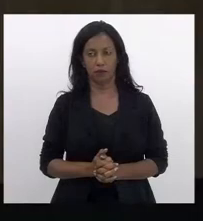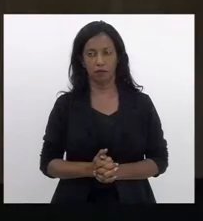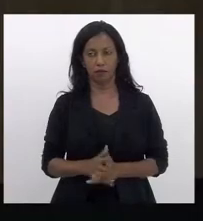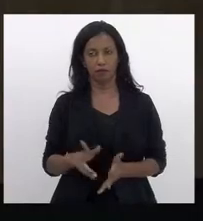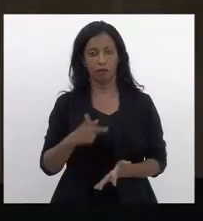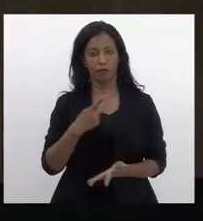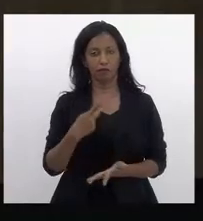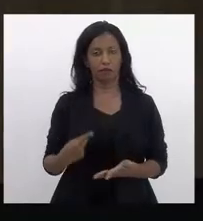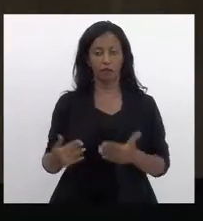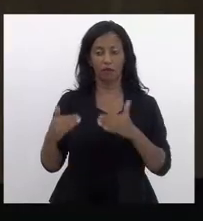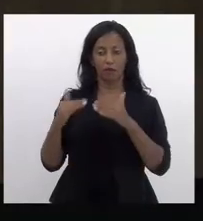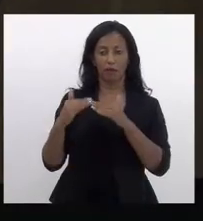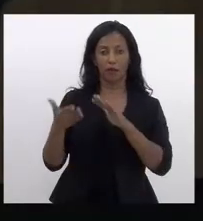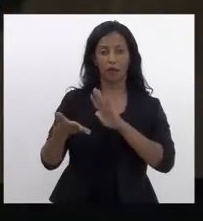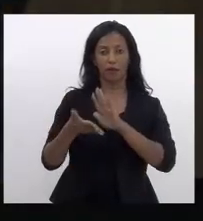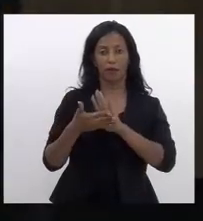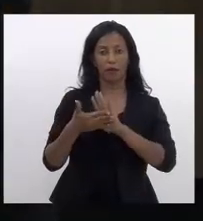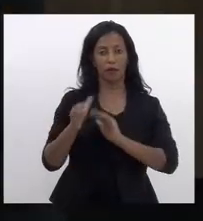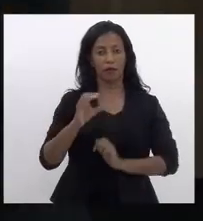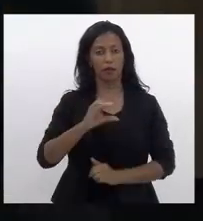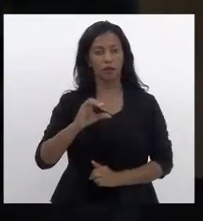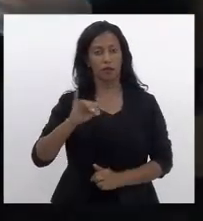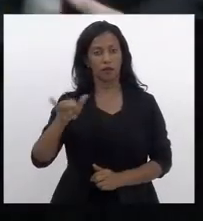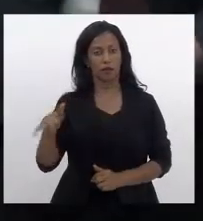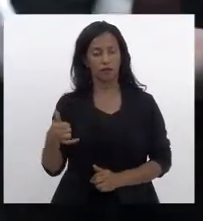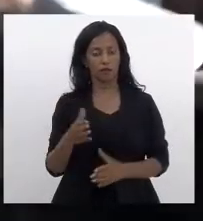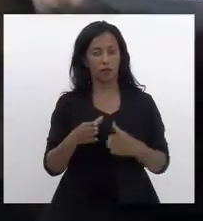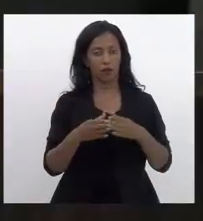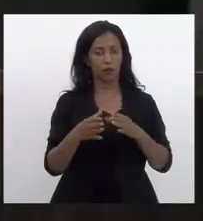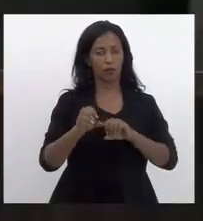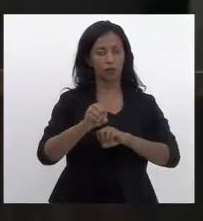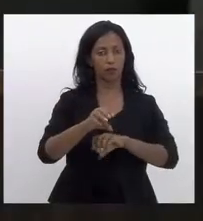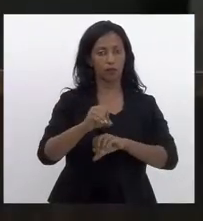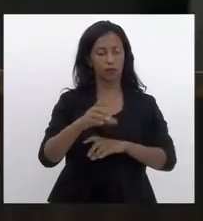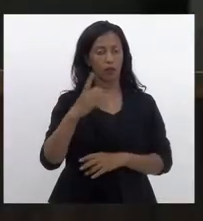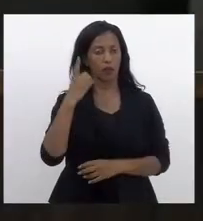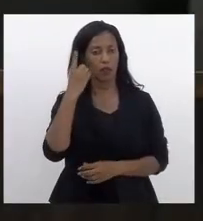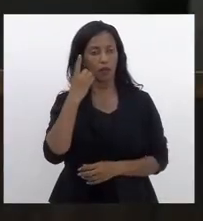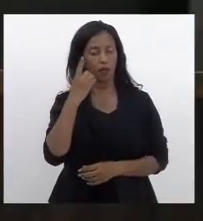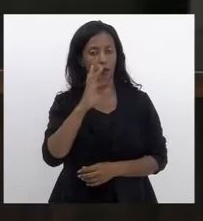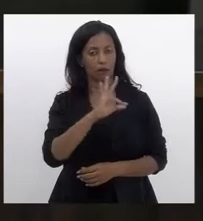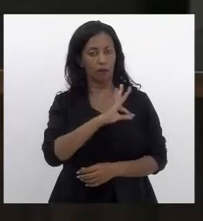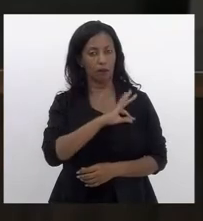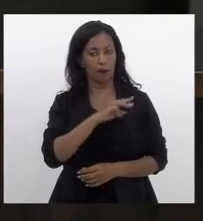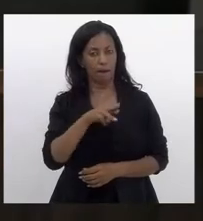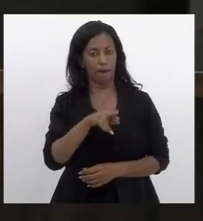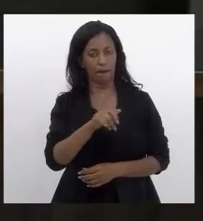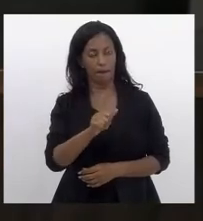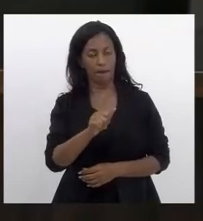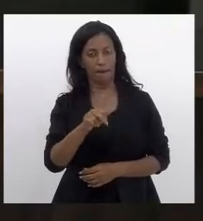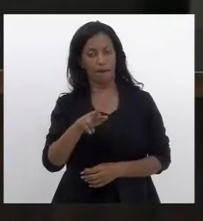Presidente, de acordo com o parecer da CCJ. Pela Comissão de Educação, deputada Marta Rocha.